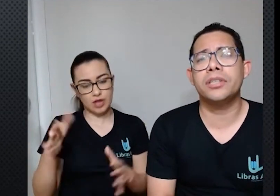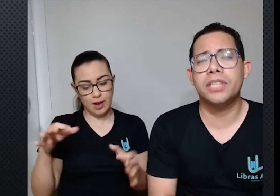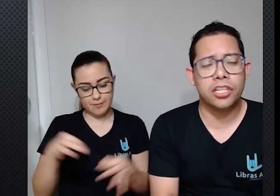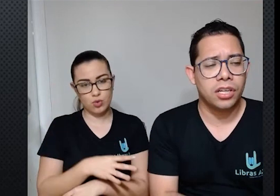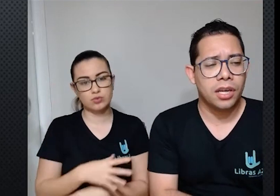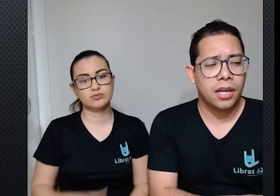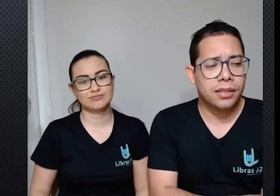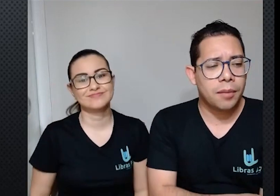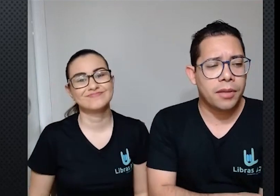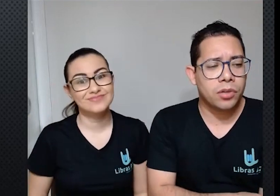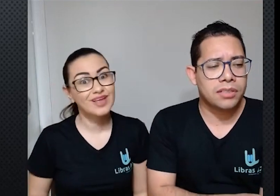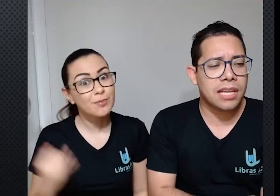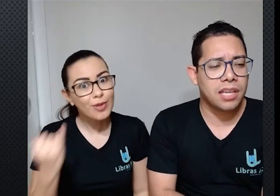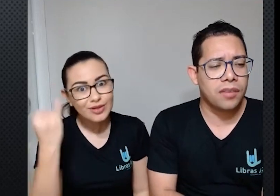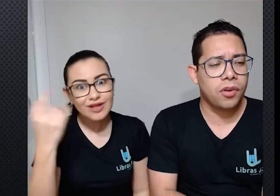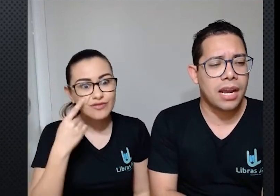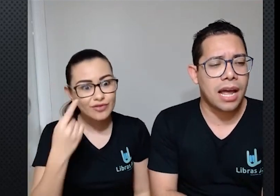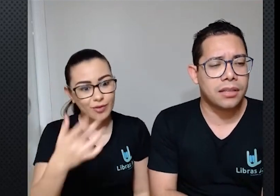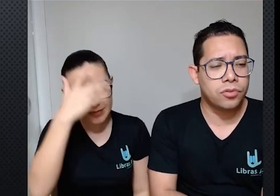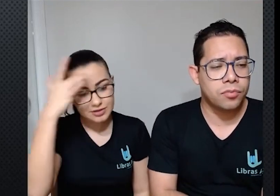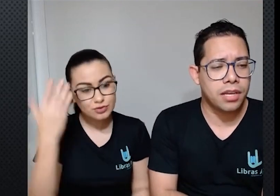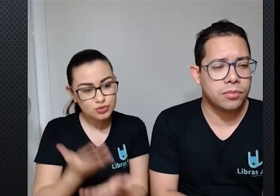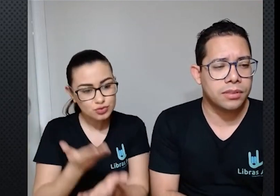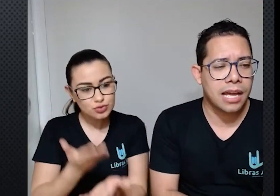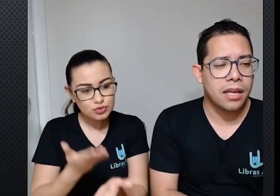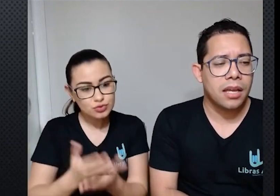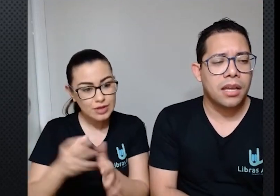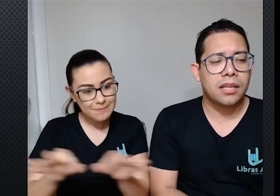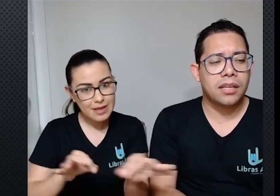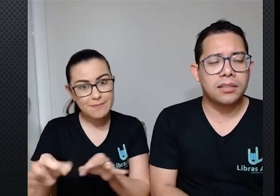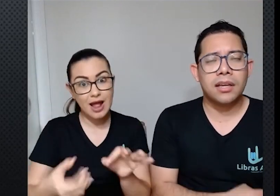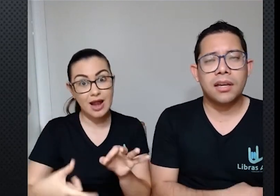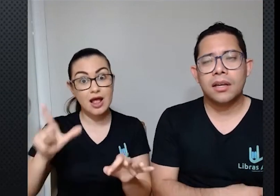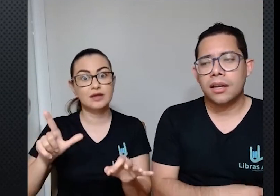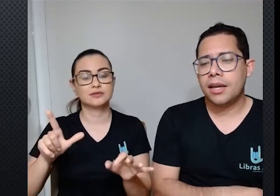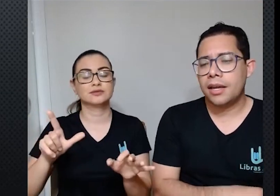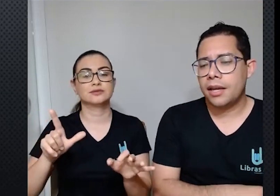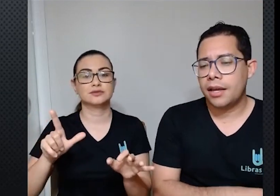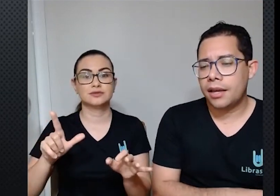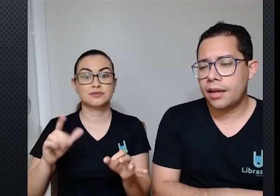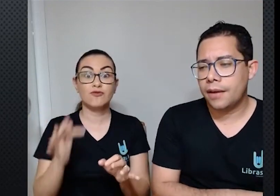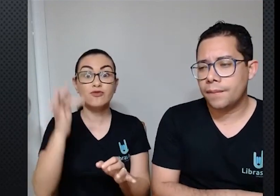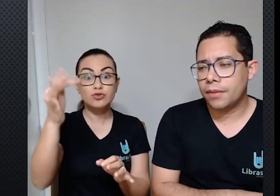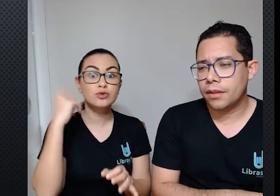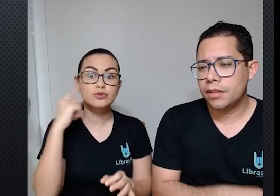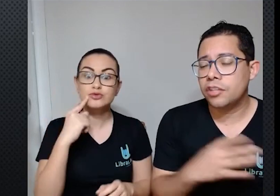é importante que tenha pessoas assim, viu, Renata? É isso mesmo, tá? Que já tem essa